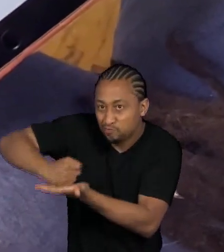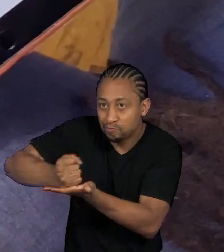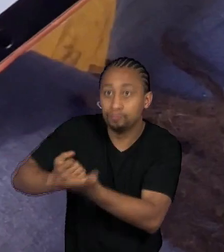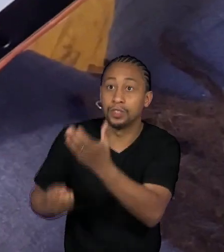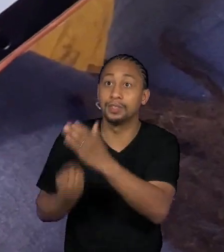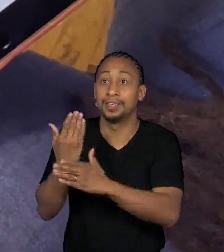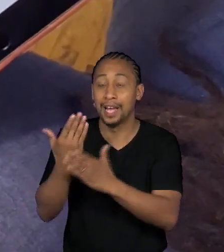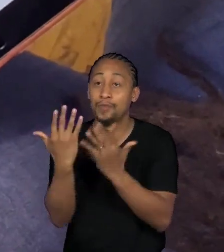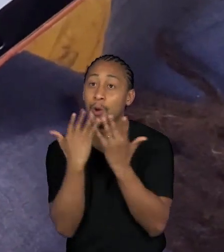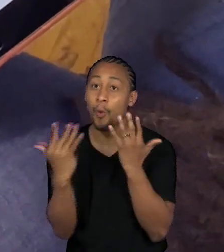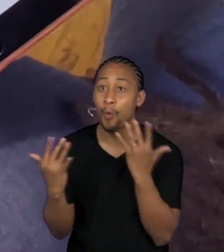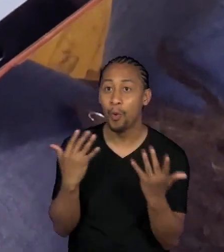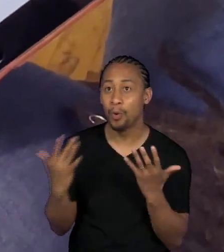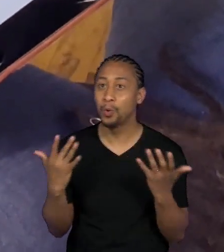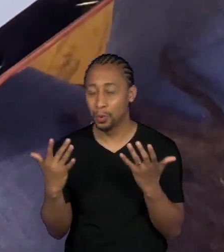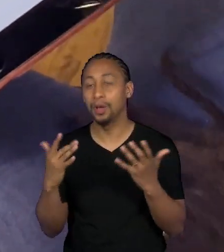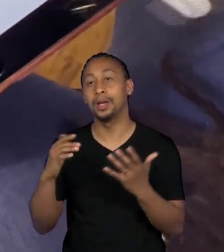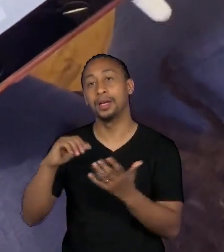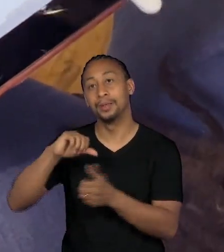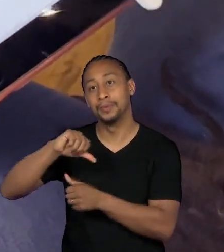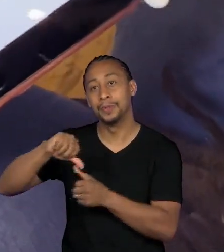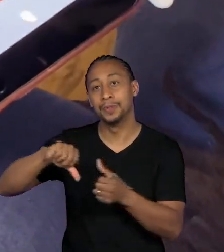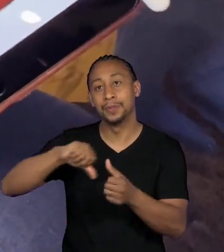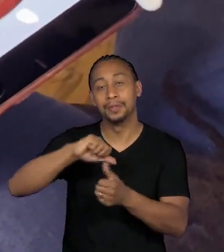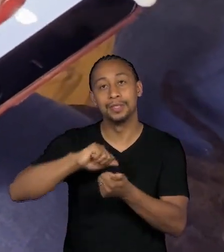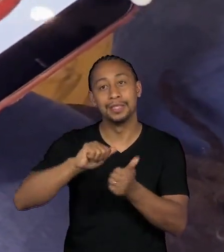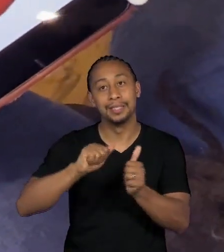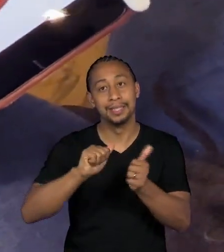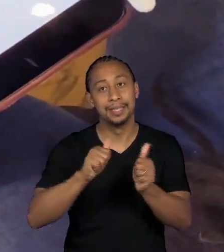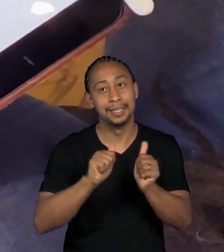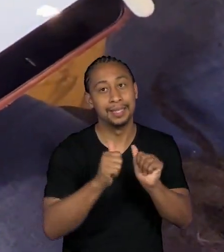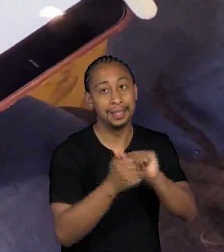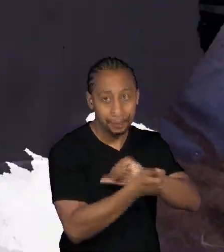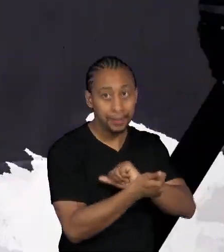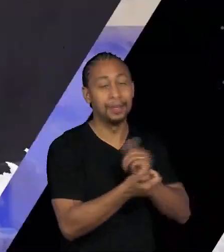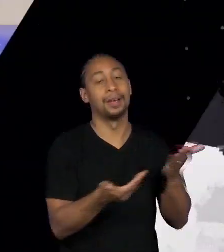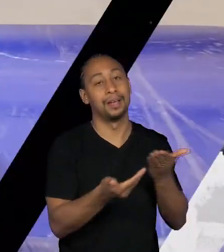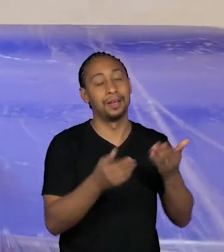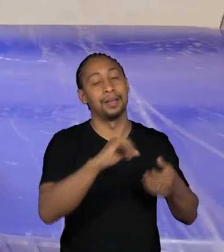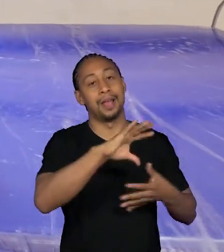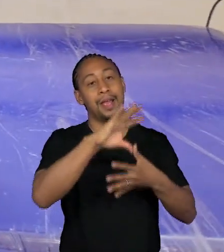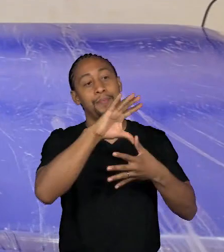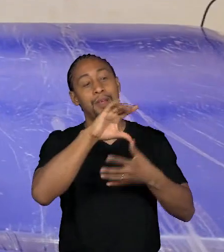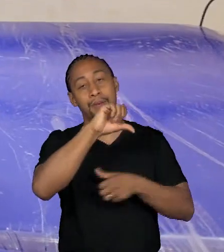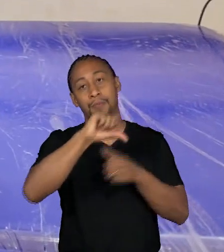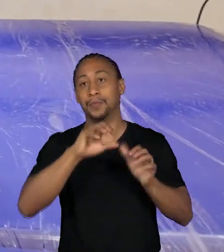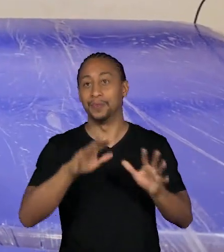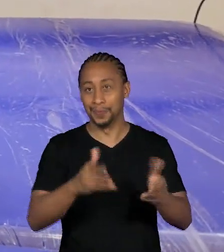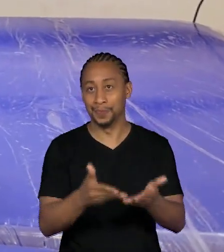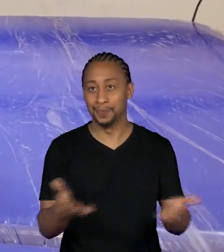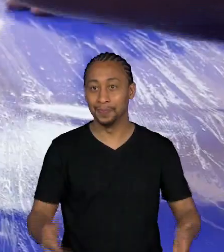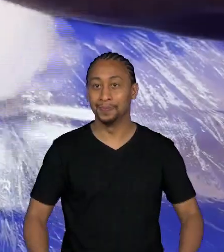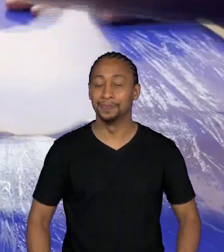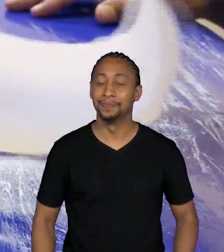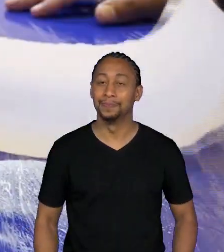aí isso foi sendo migrado, né? E aí até chegar nas Américas, assim.